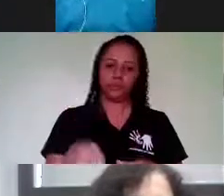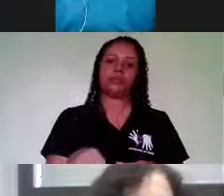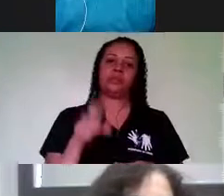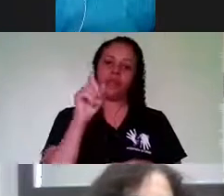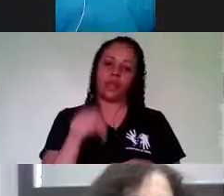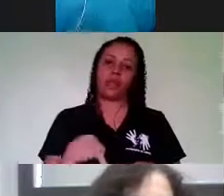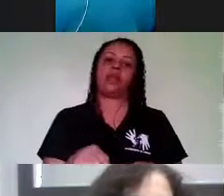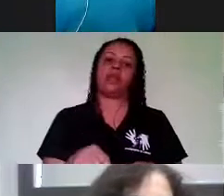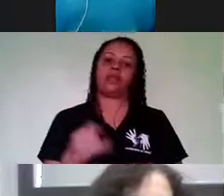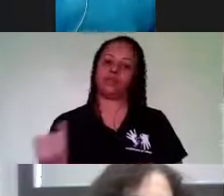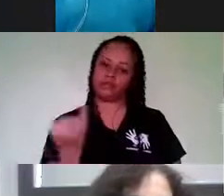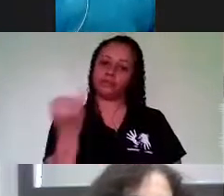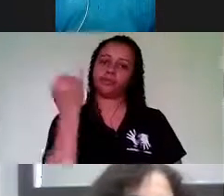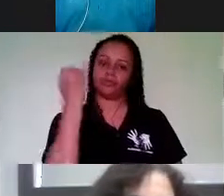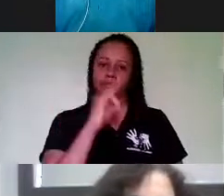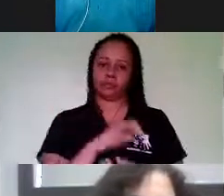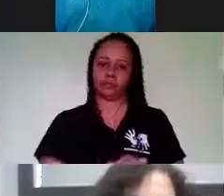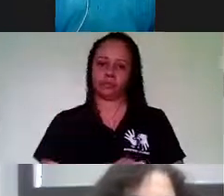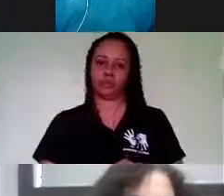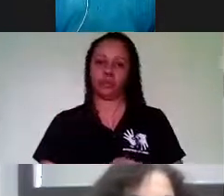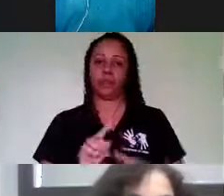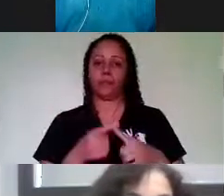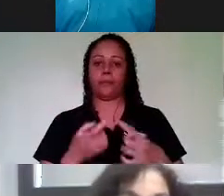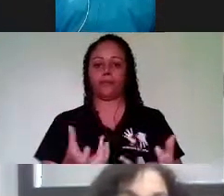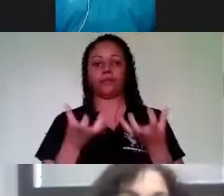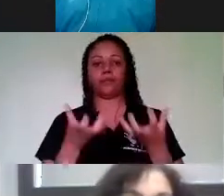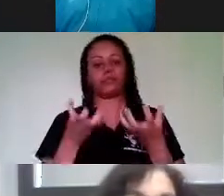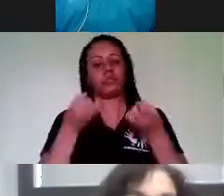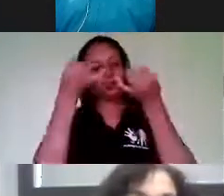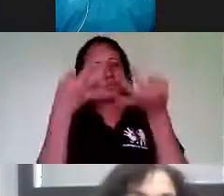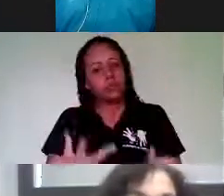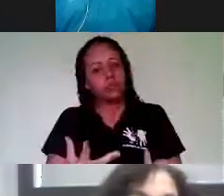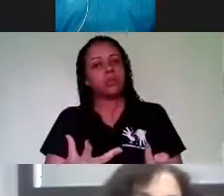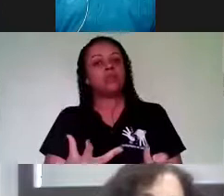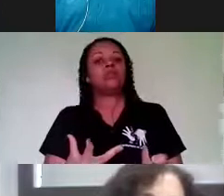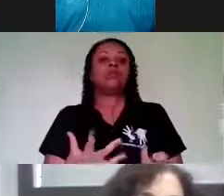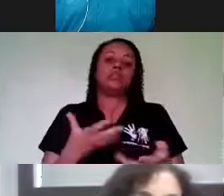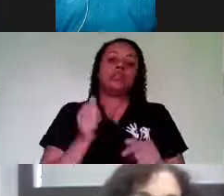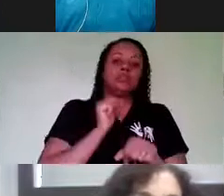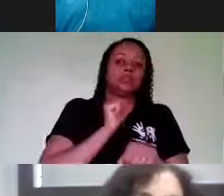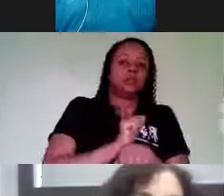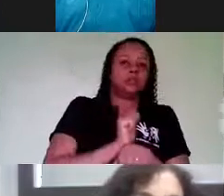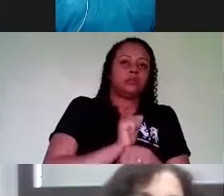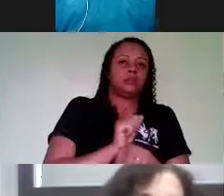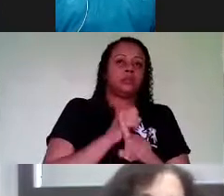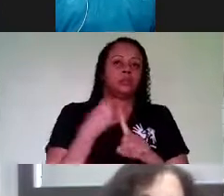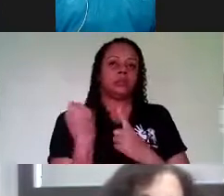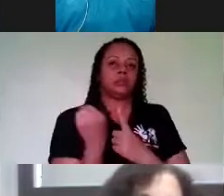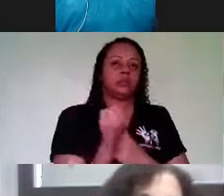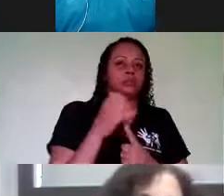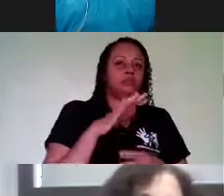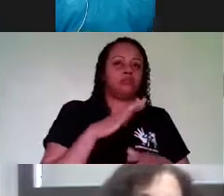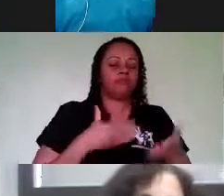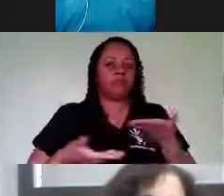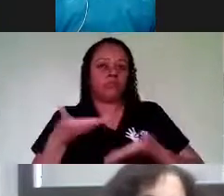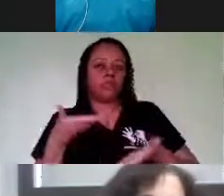ferramenta muito importante. Mas o que eu queria dizer é que, nessa perspectiva de envolvimento da sociedade, a gente quer chamar a atenção para o fato